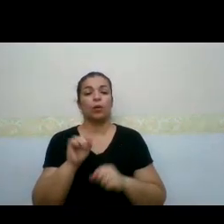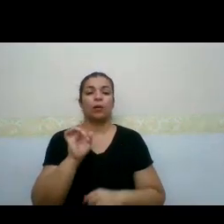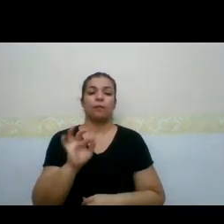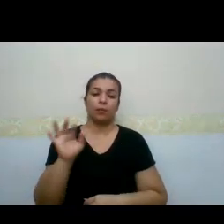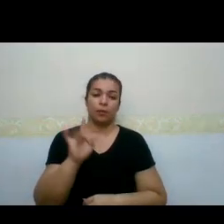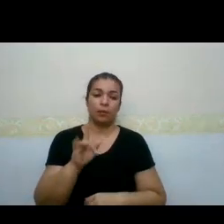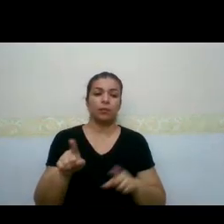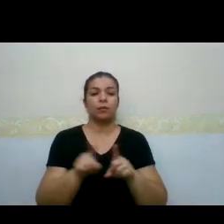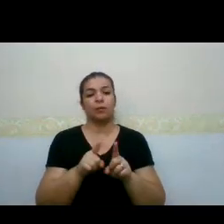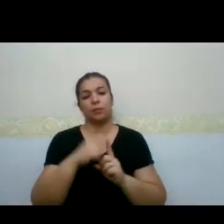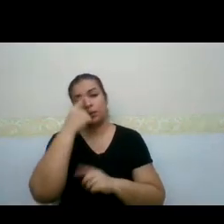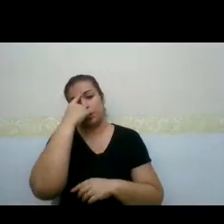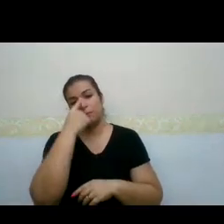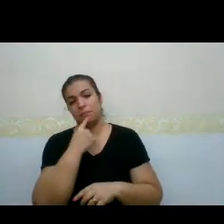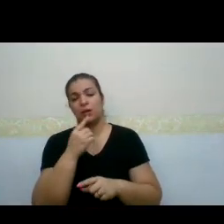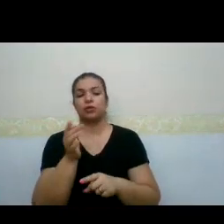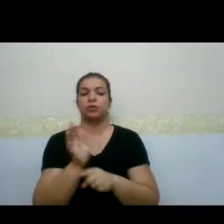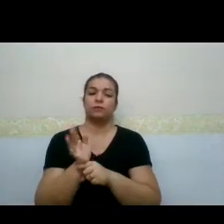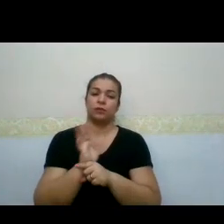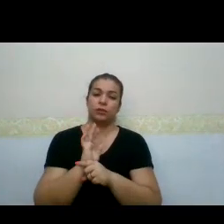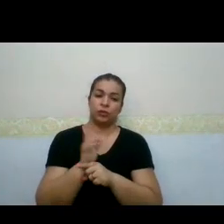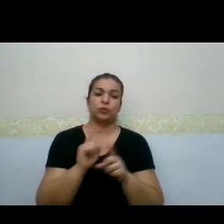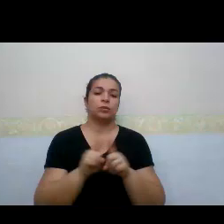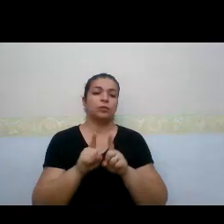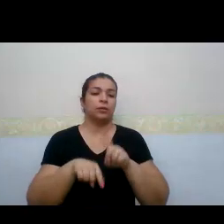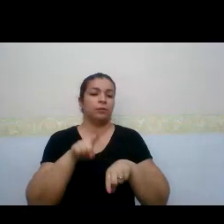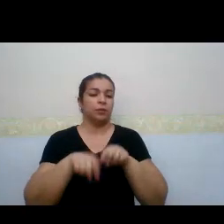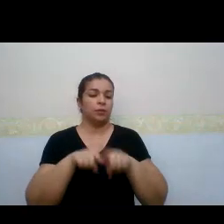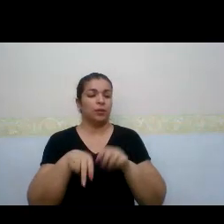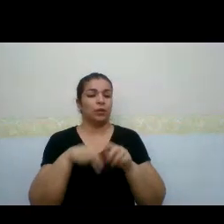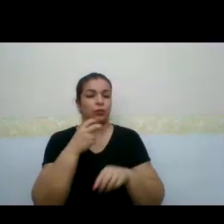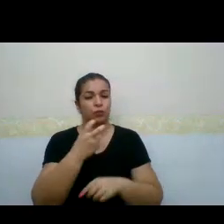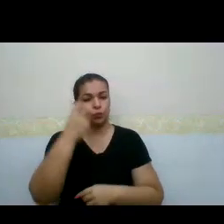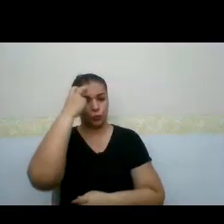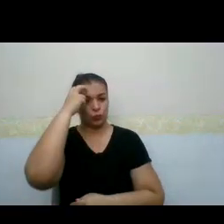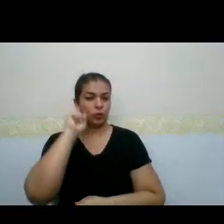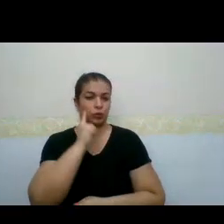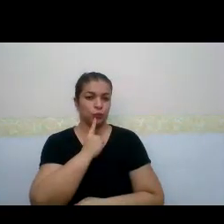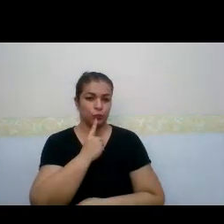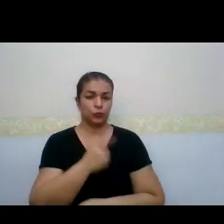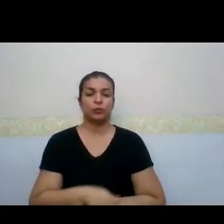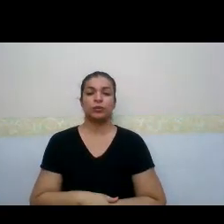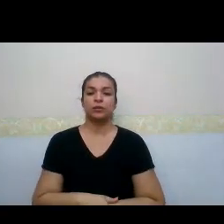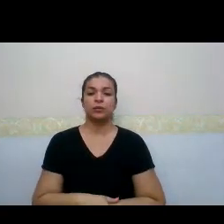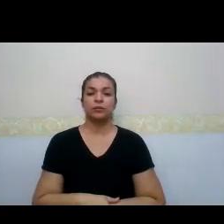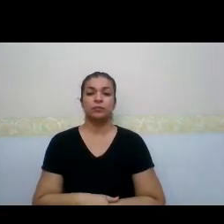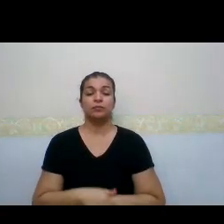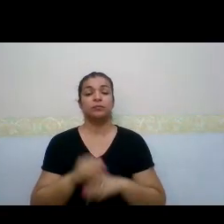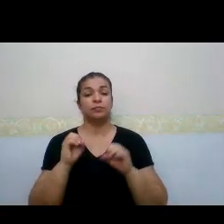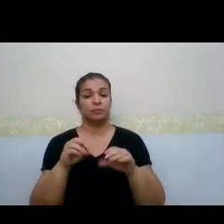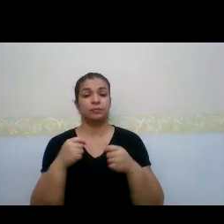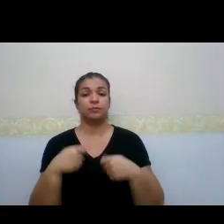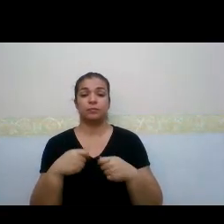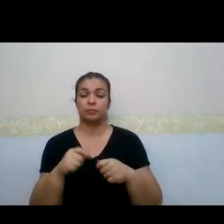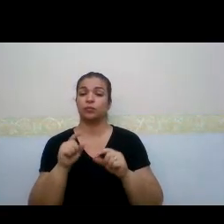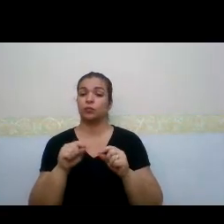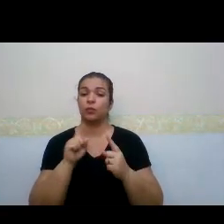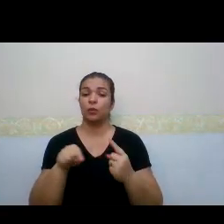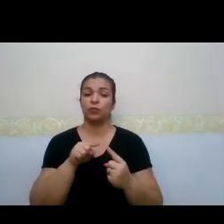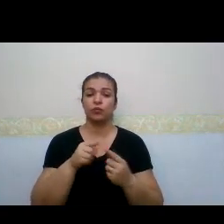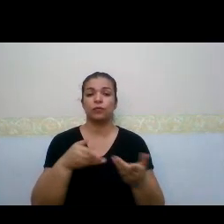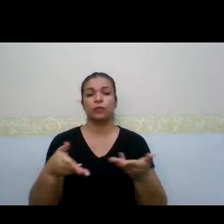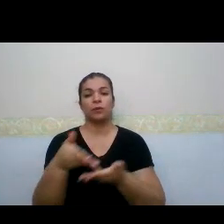de imagens, vídeos, materiais culturais para surdos. O ensino deve estar embasado na interação e